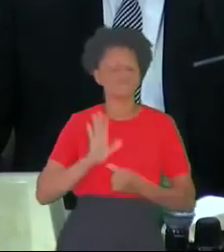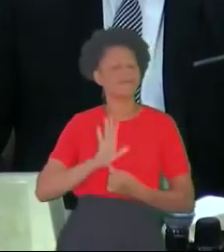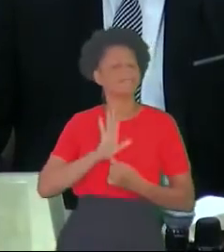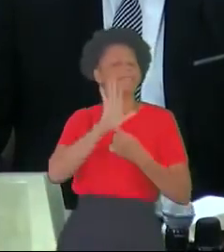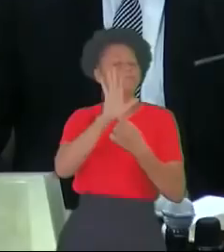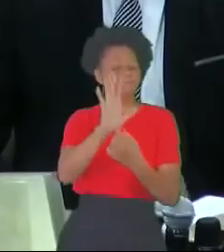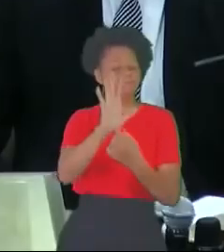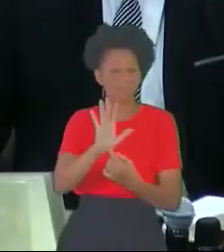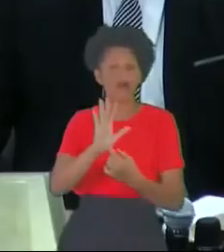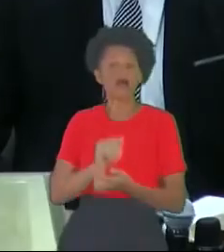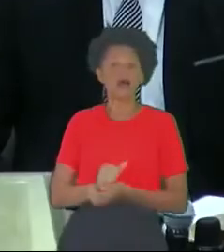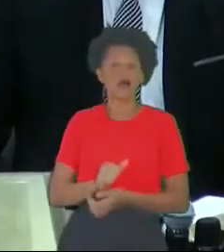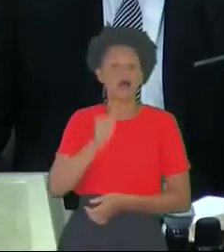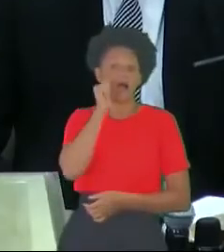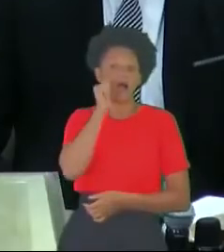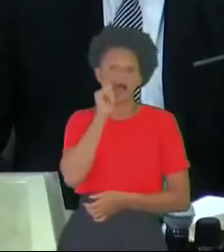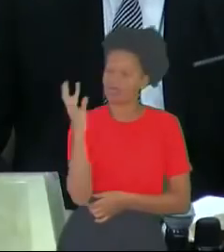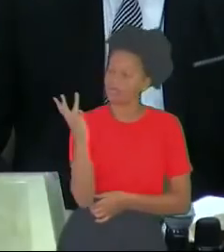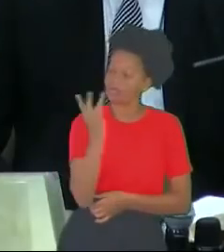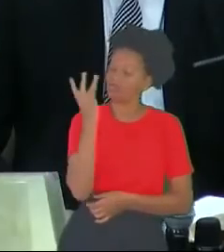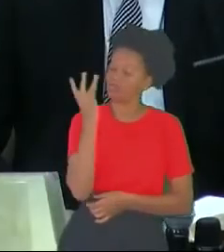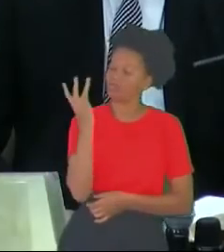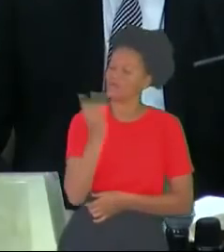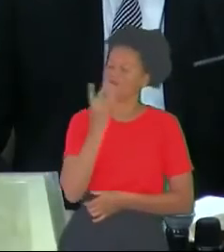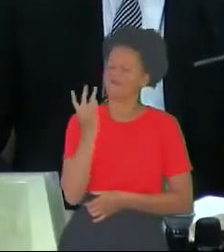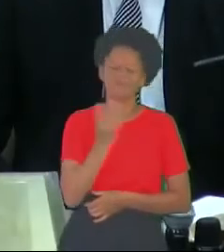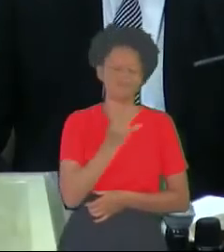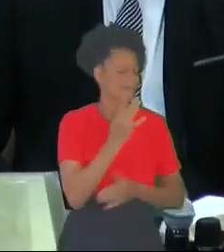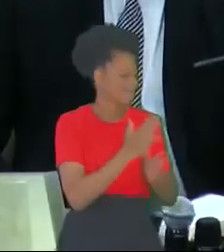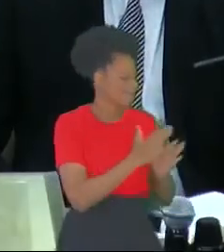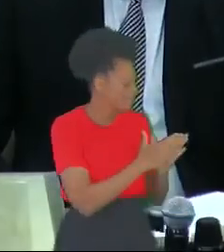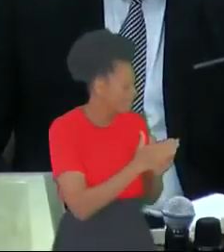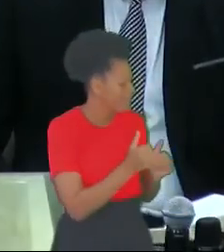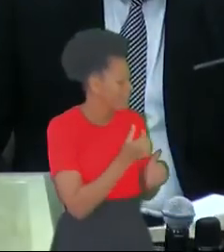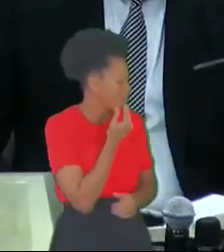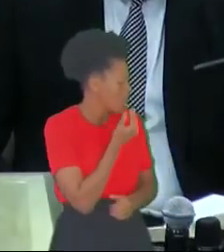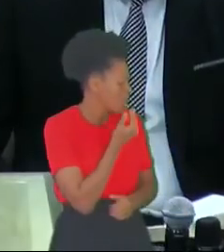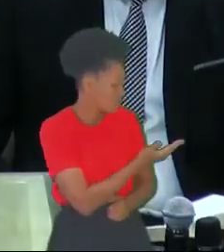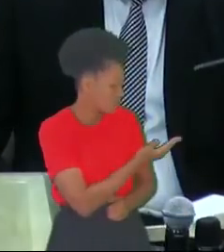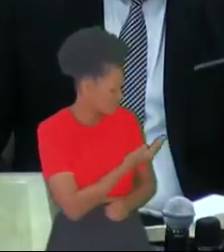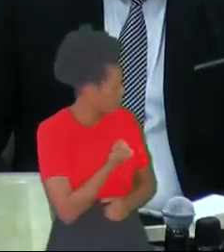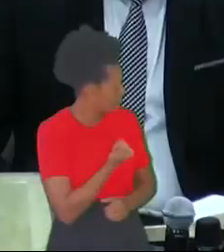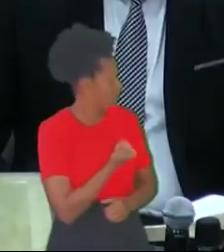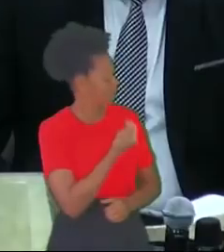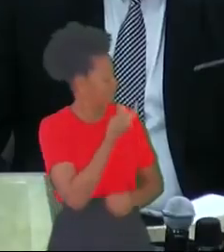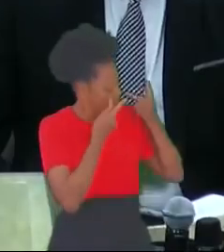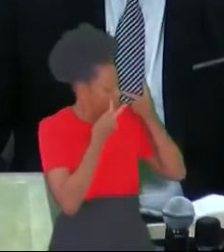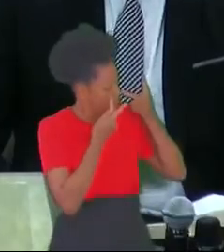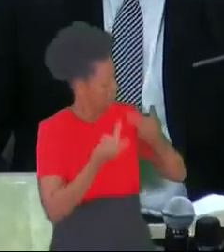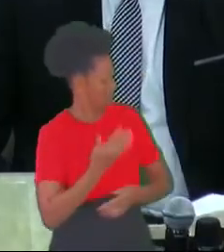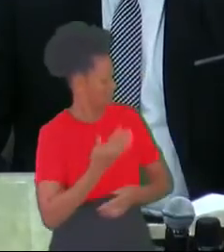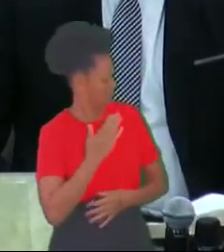noiva pedindo uma visita do noivo. Uma visita do noivo.